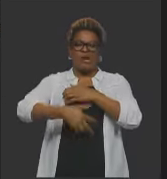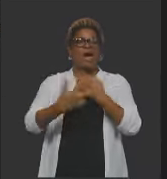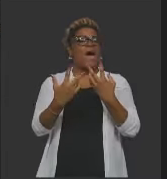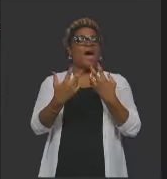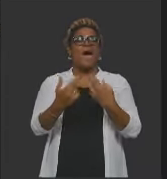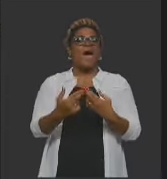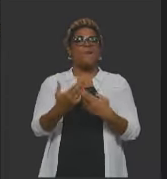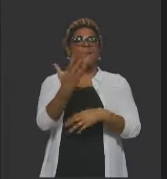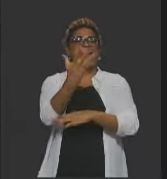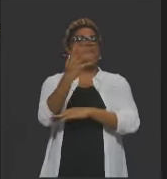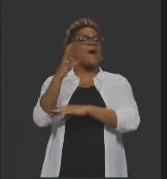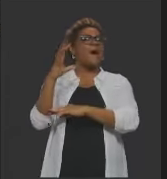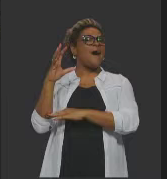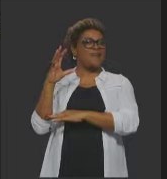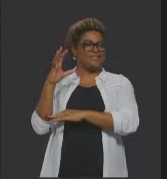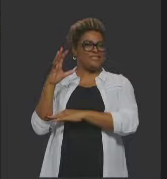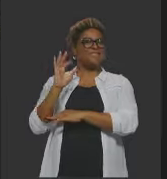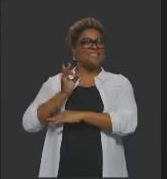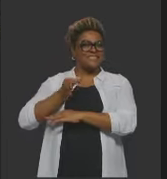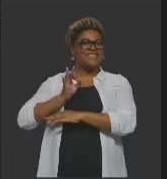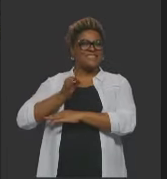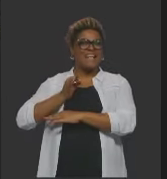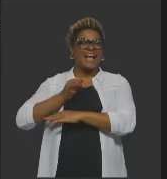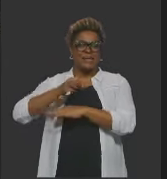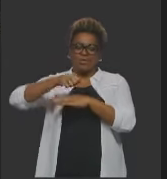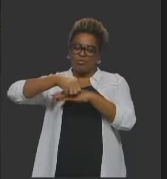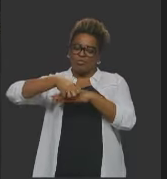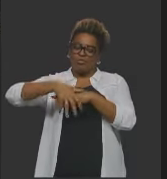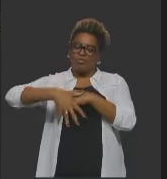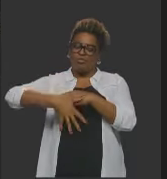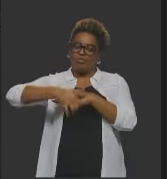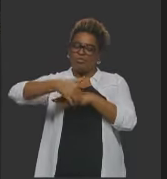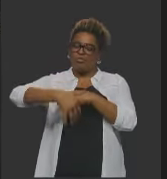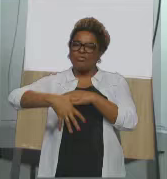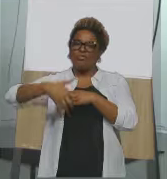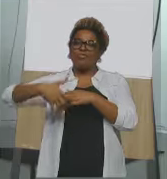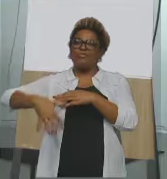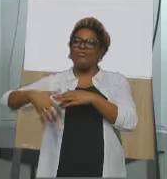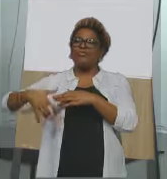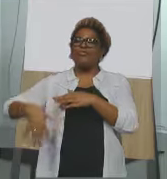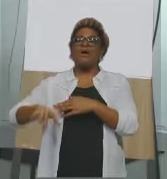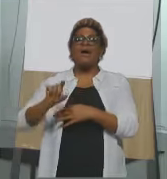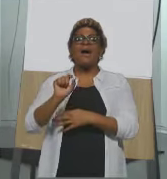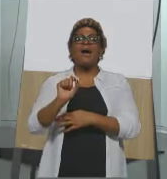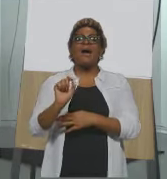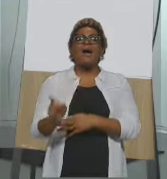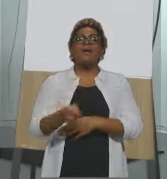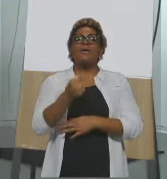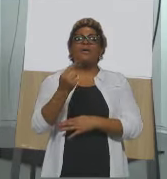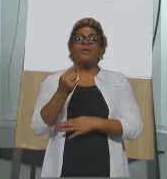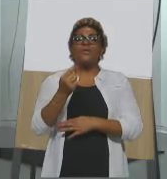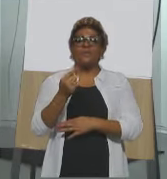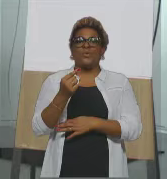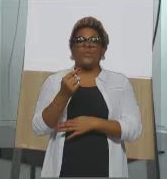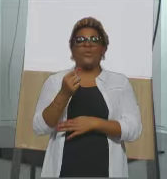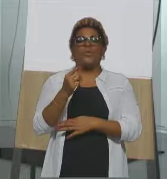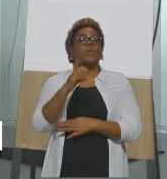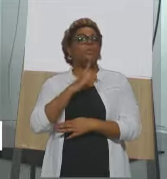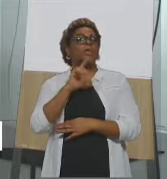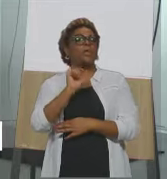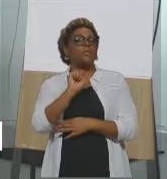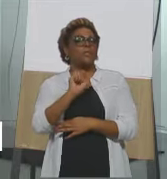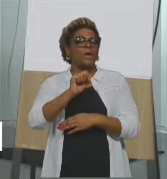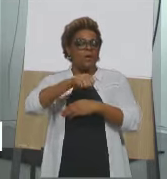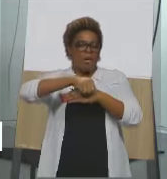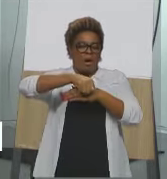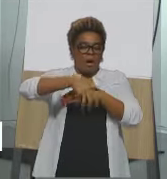fosse ramificando para dar os brônquios, para os bronquíolos. E cada momento aí a traqueia ela vai